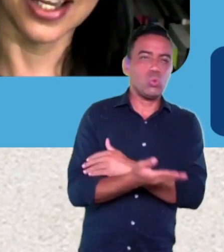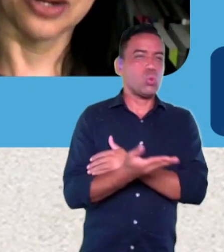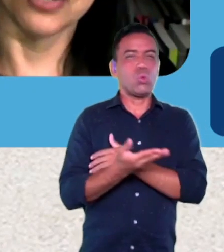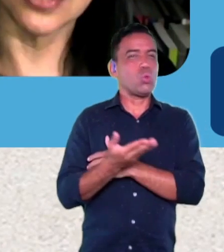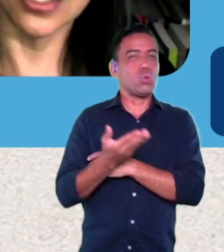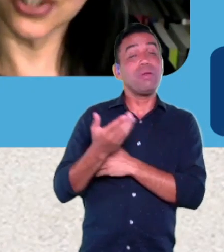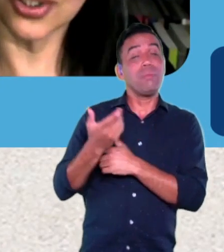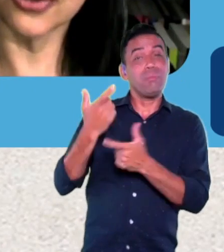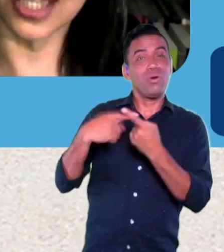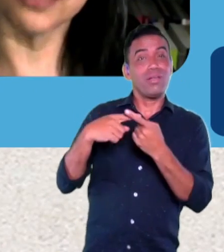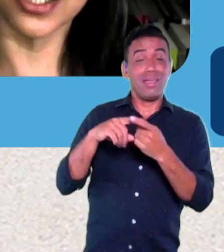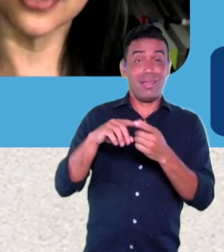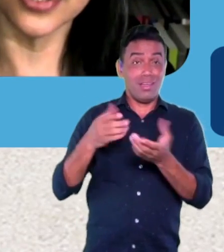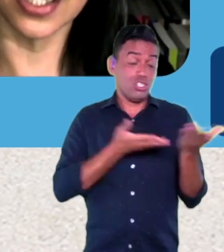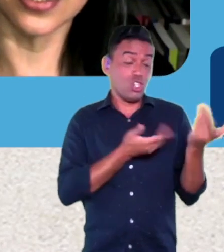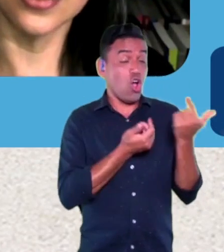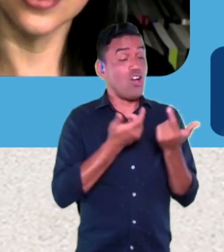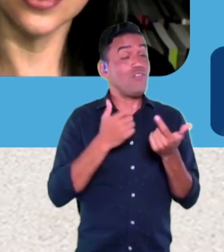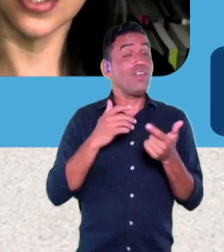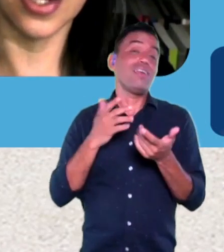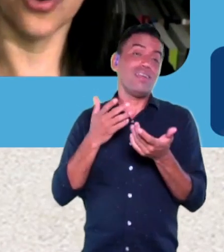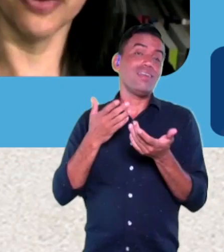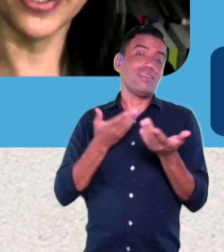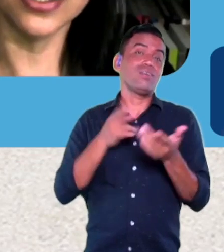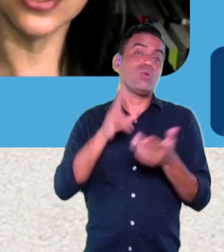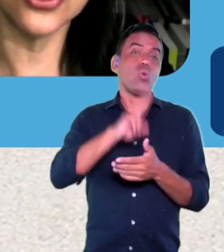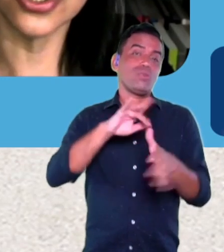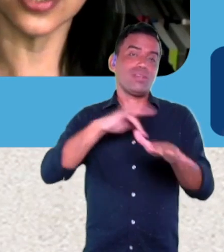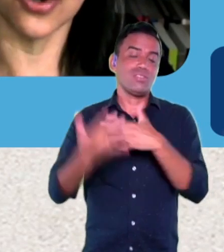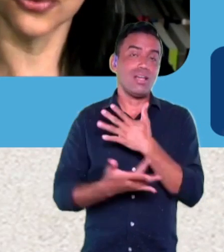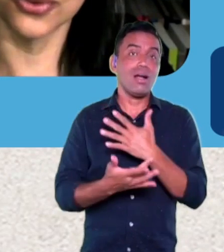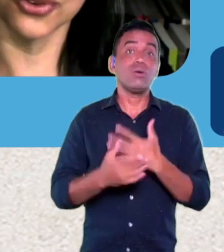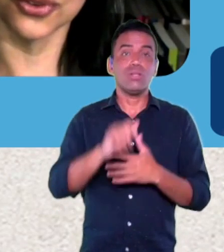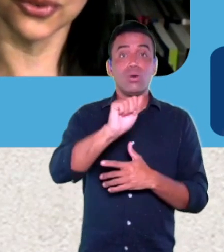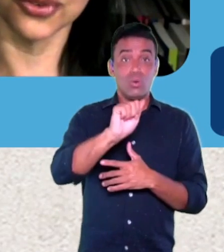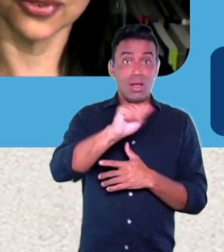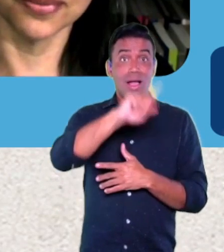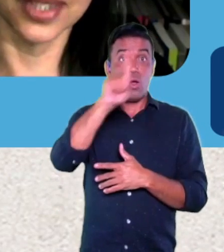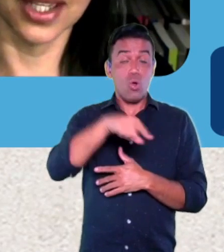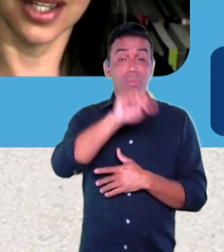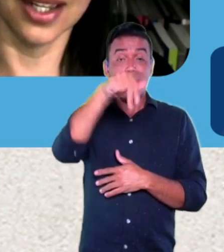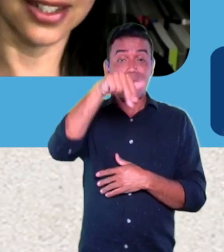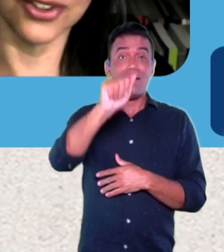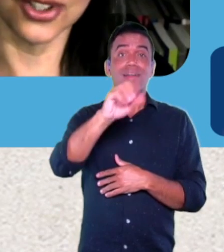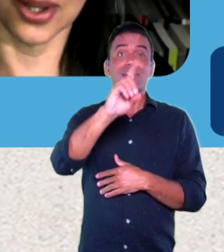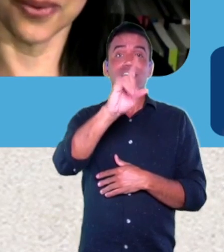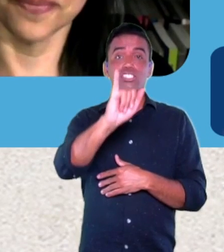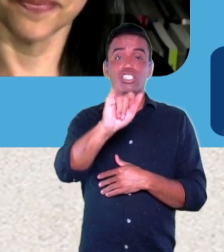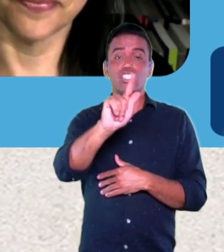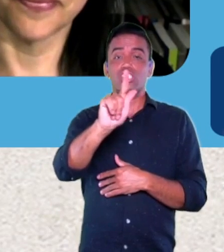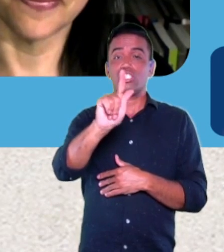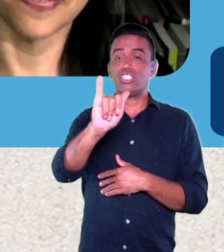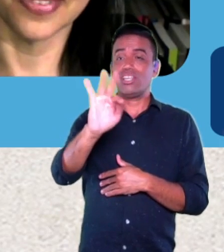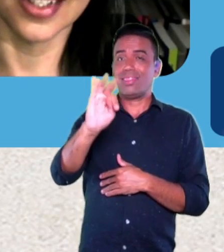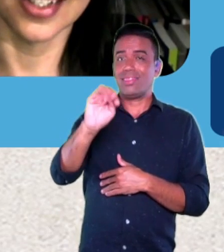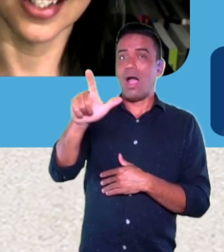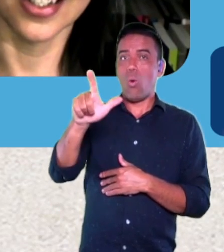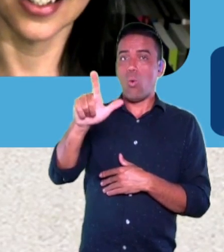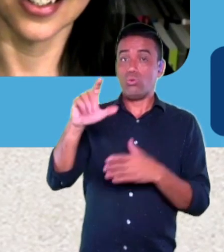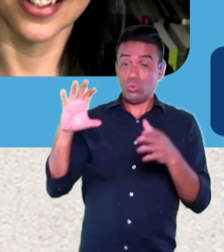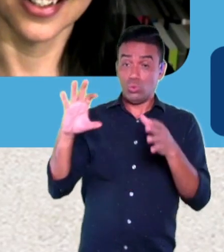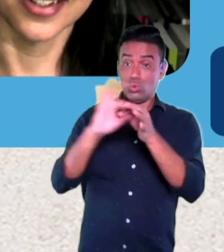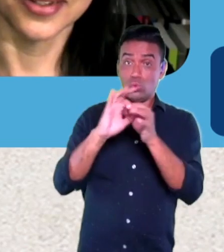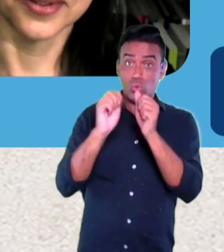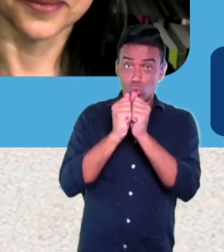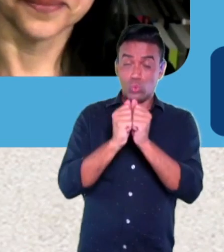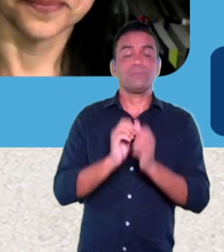redes. Mas a rede que eu tenho usado mais é o Instagram e é @AnaDigital, tudo junto. Ana Digital. maravilha.